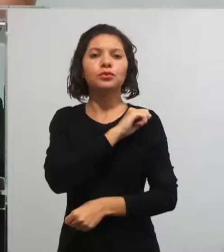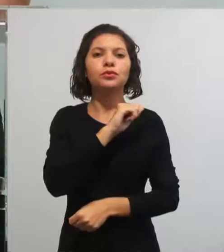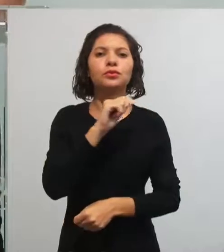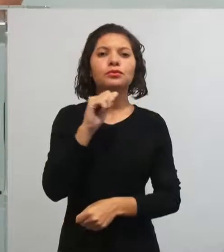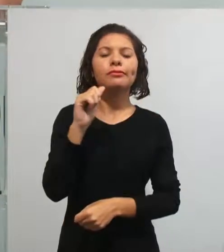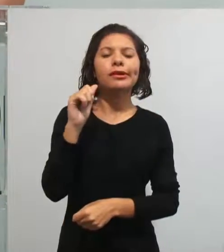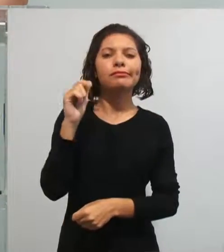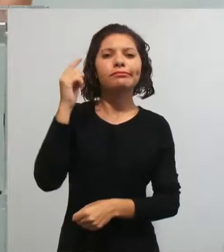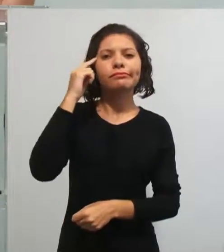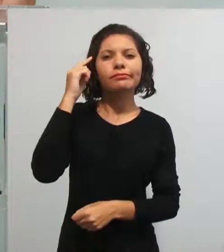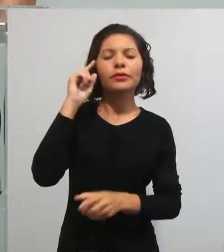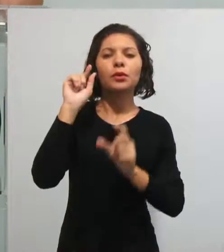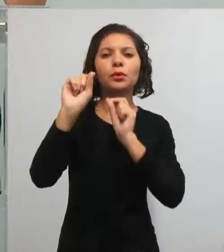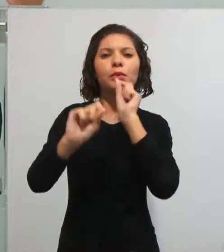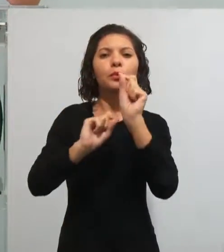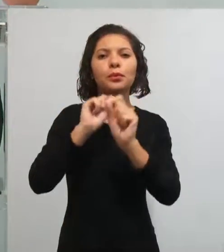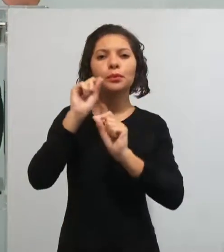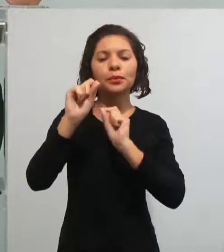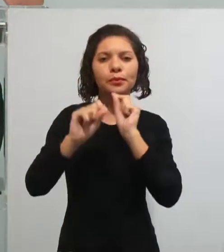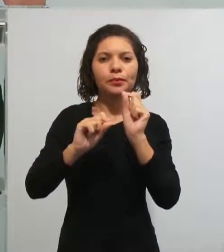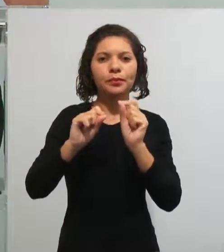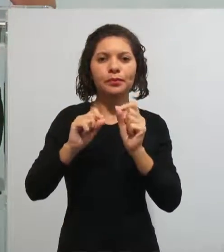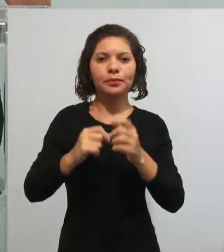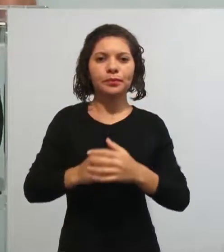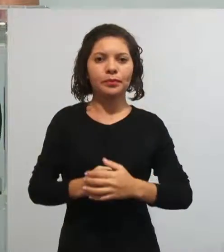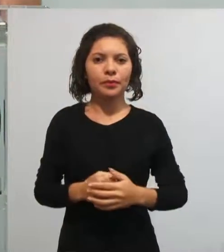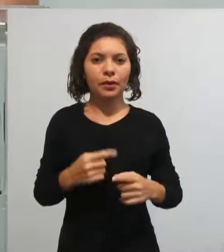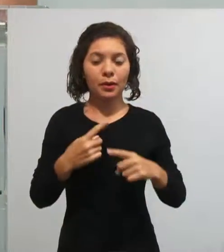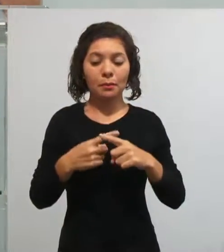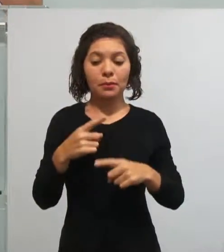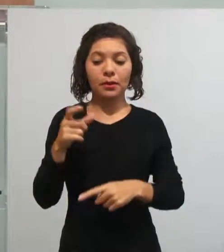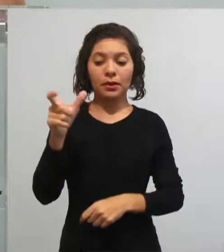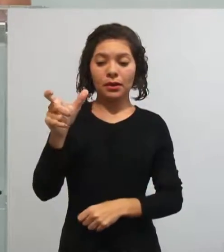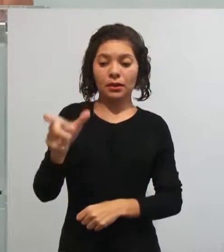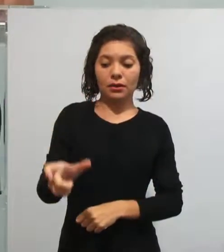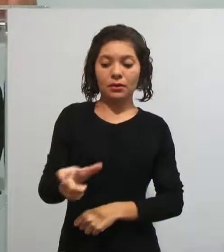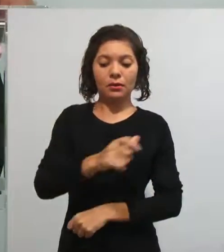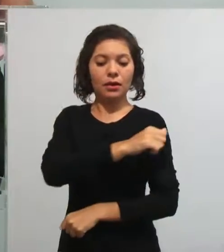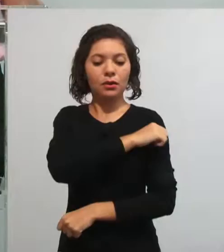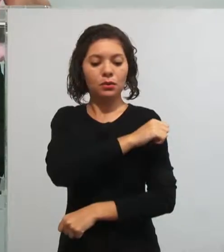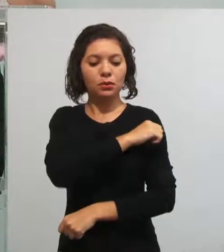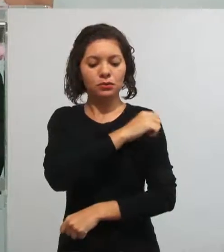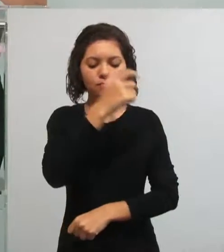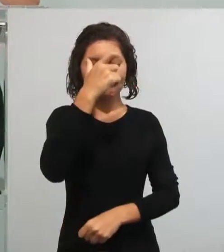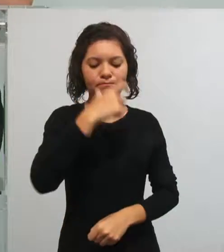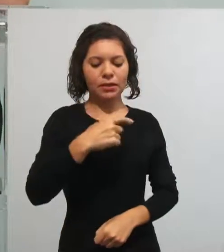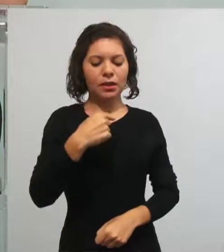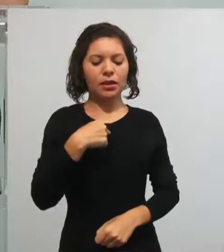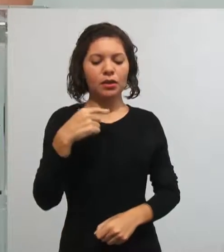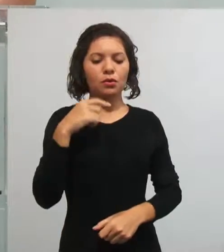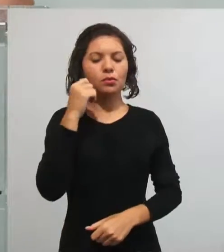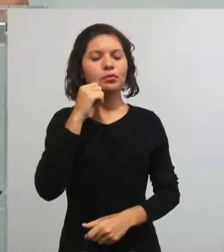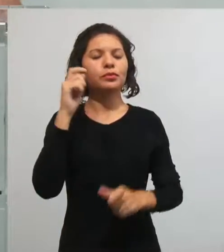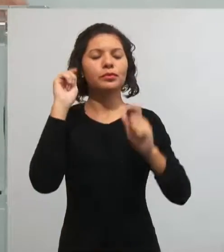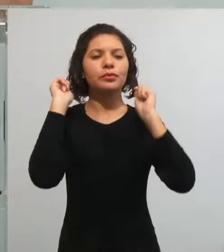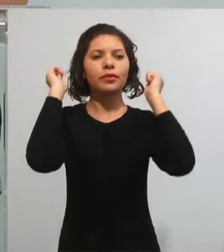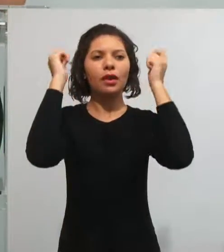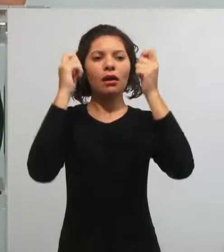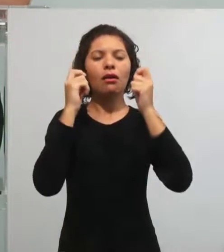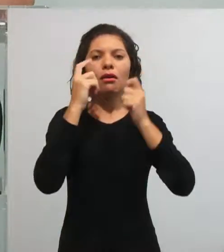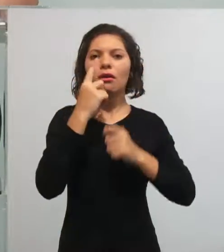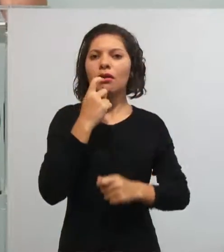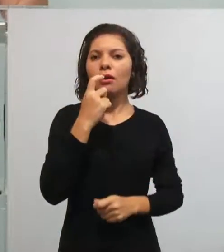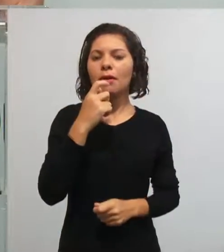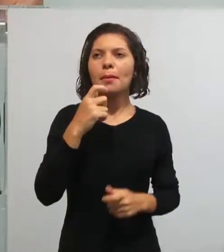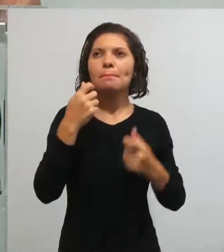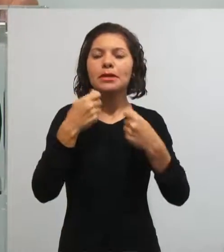que ele se coloca no lugar do personagem, agora eu sou a Chapeuzinho, então eu tenho que responder as perguntas como se